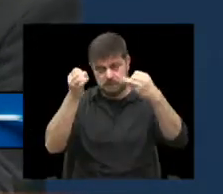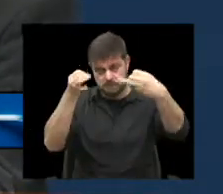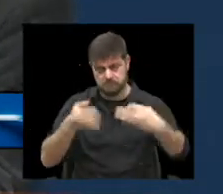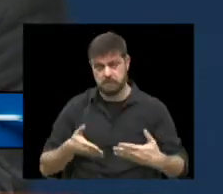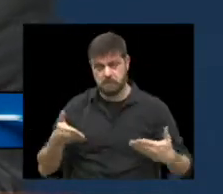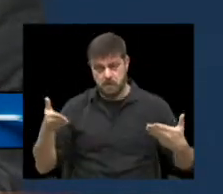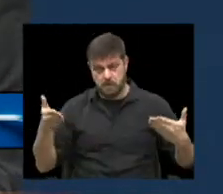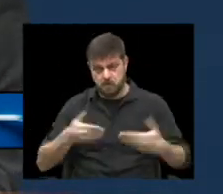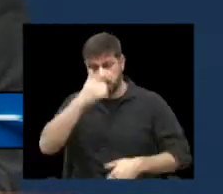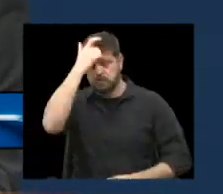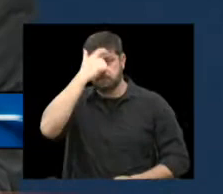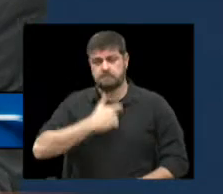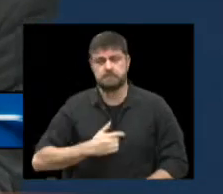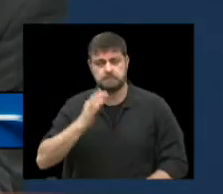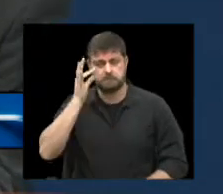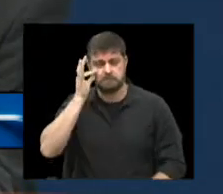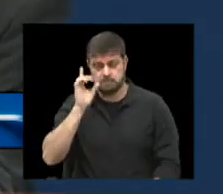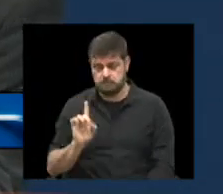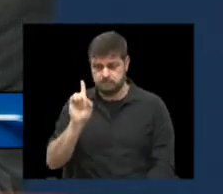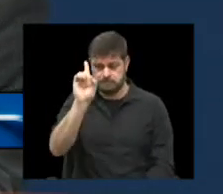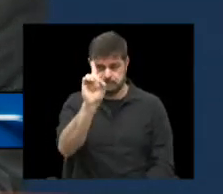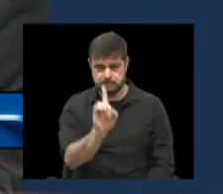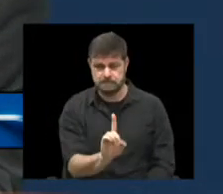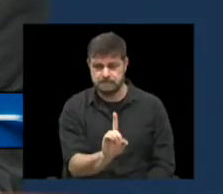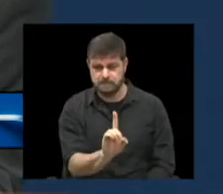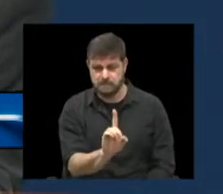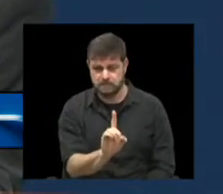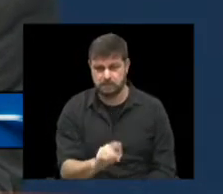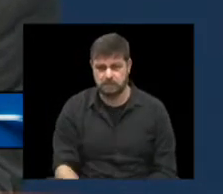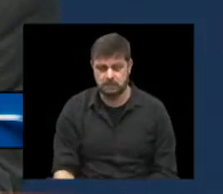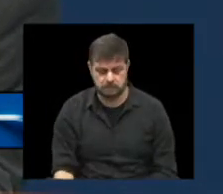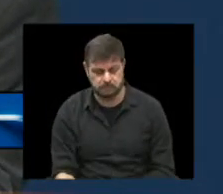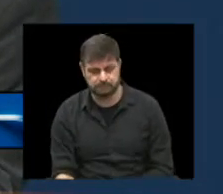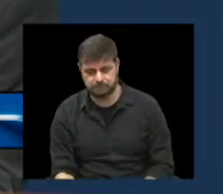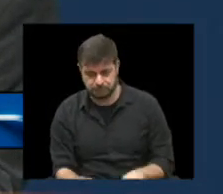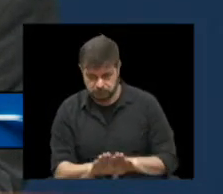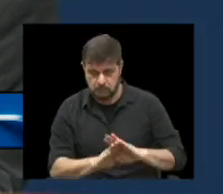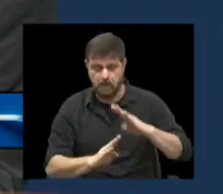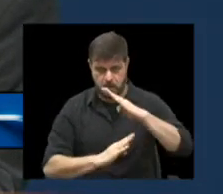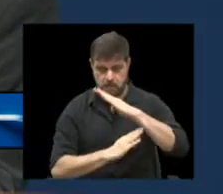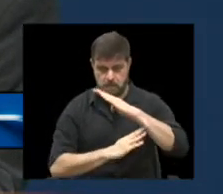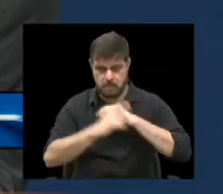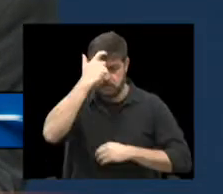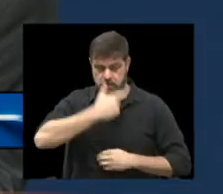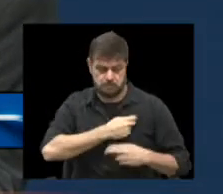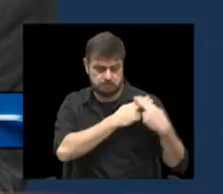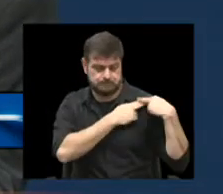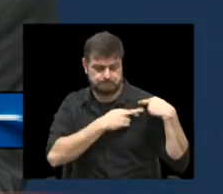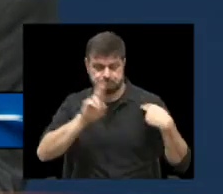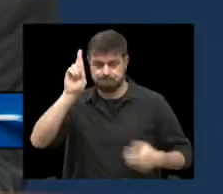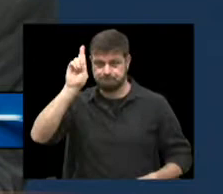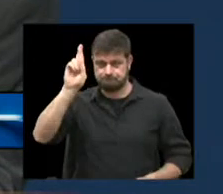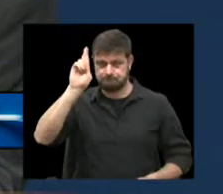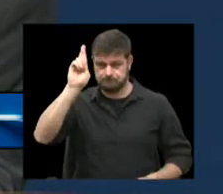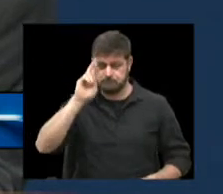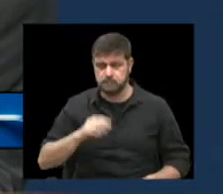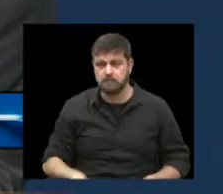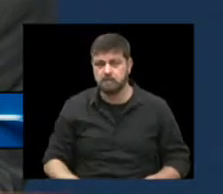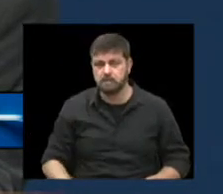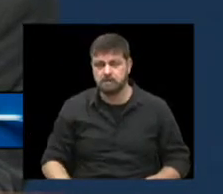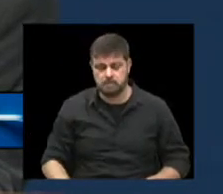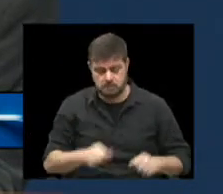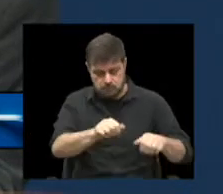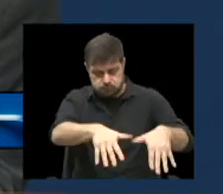hoje representando você como presidente, também a Câmara Municipal de Campinas, na audiência